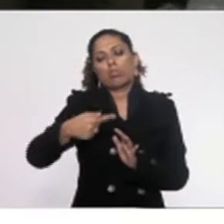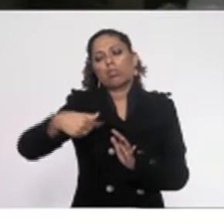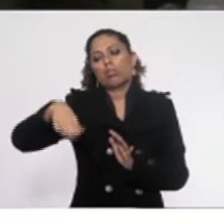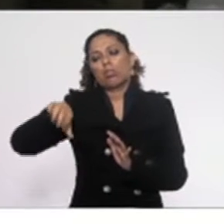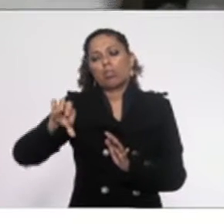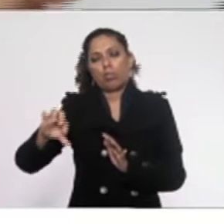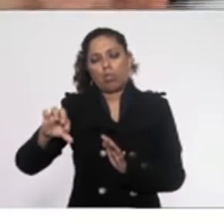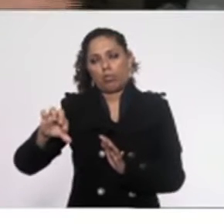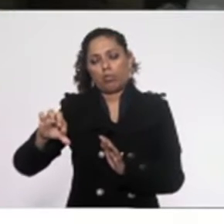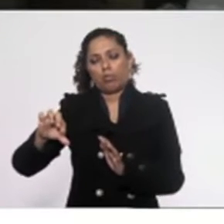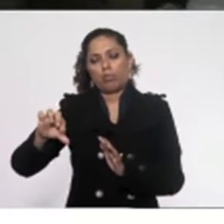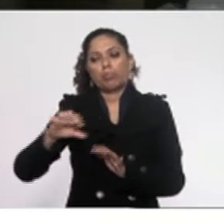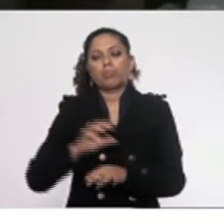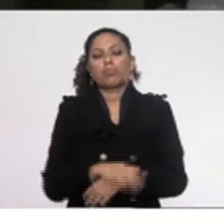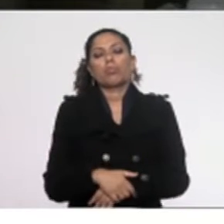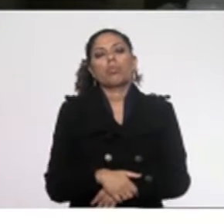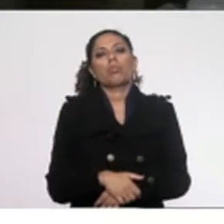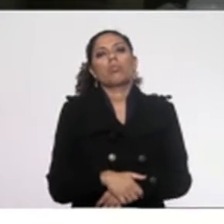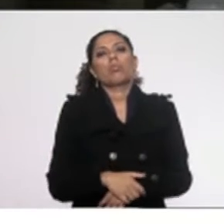179.